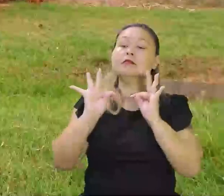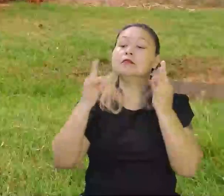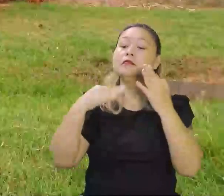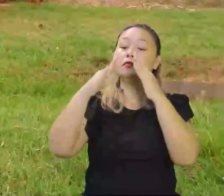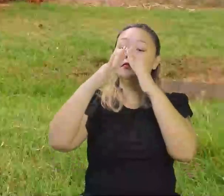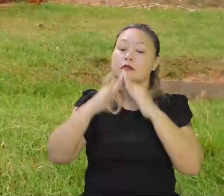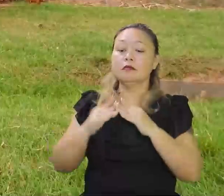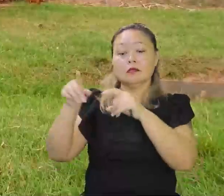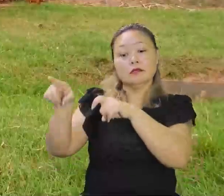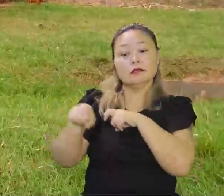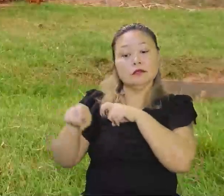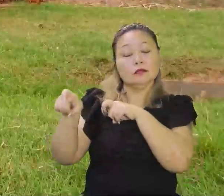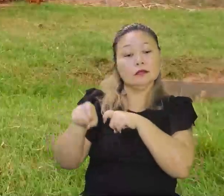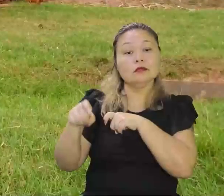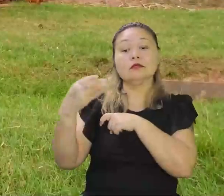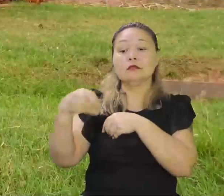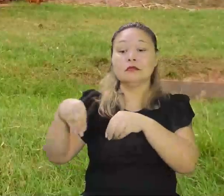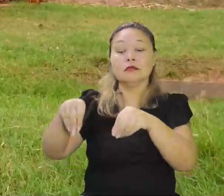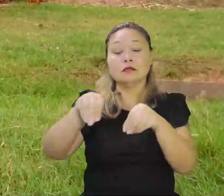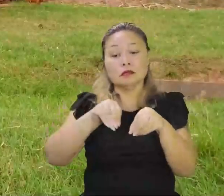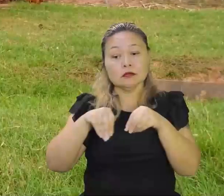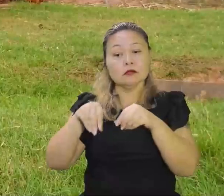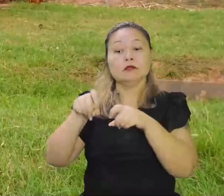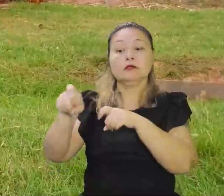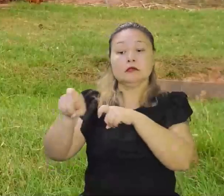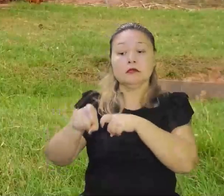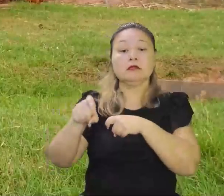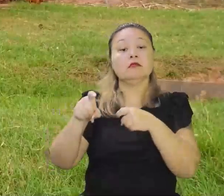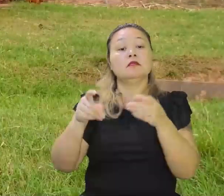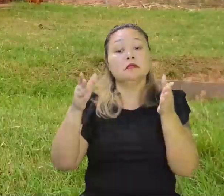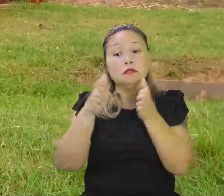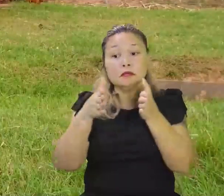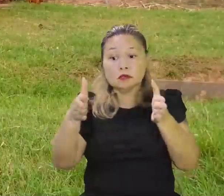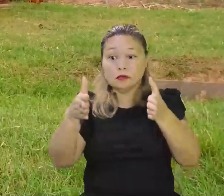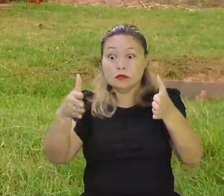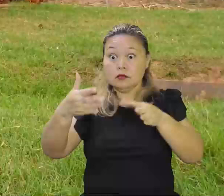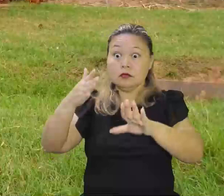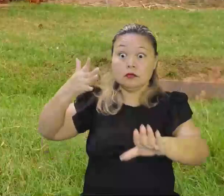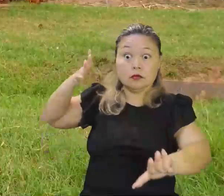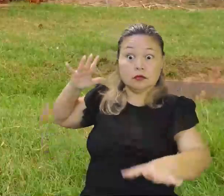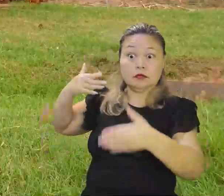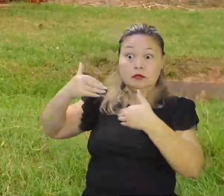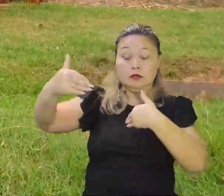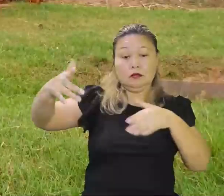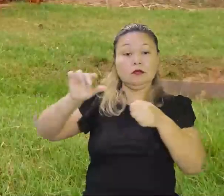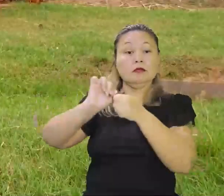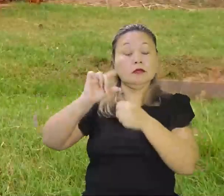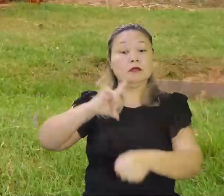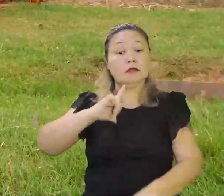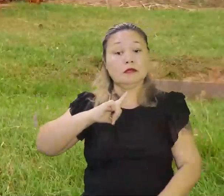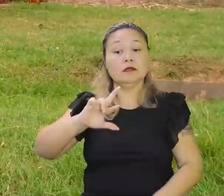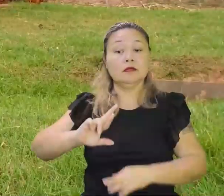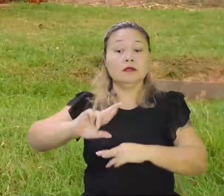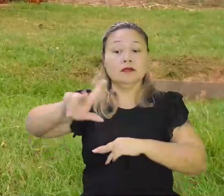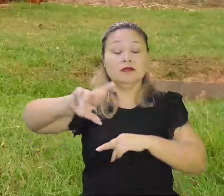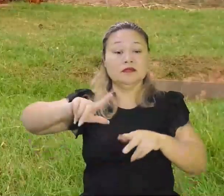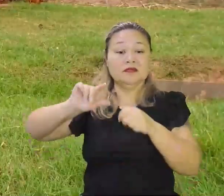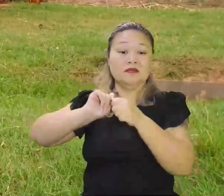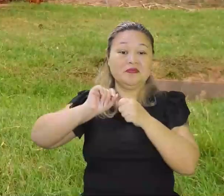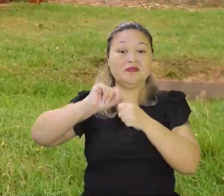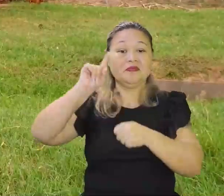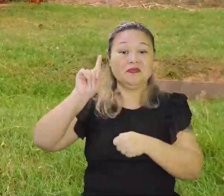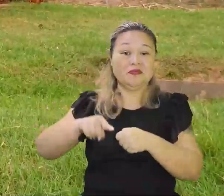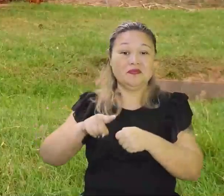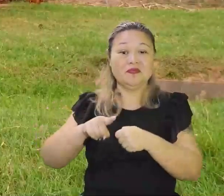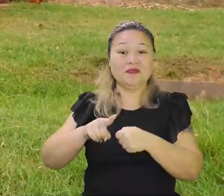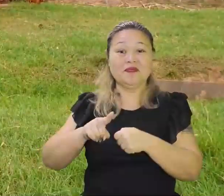já pode considerar a sua propriedade rural em pequena, média ou grande. Diz o professor Maurício que o que diferencia as propriedades é